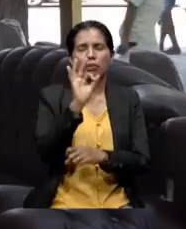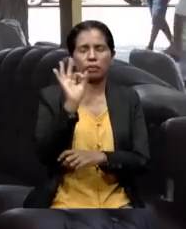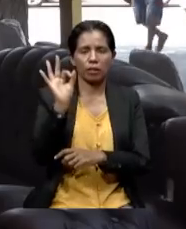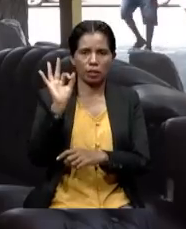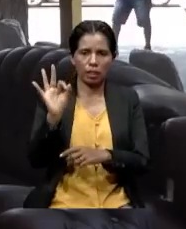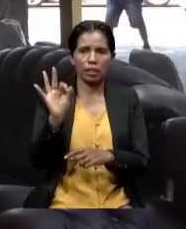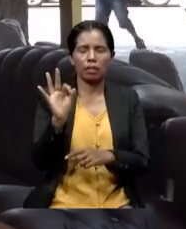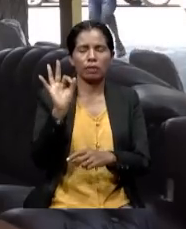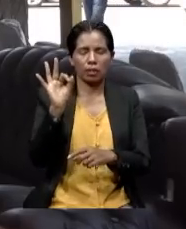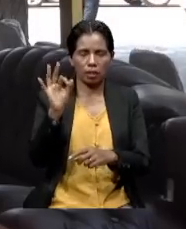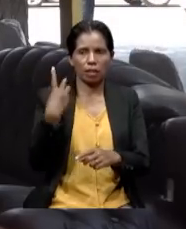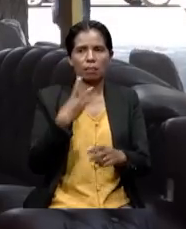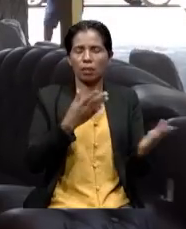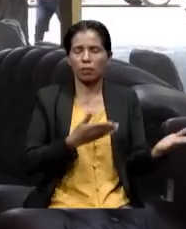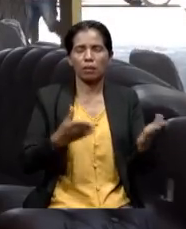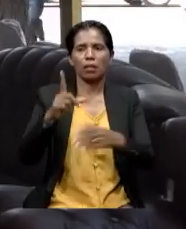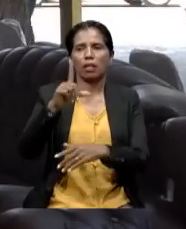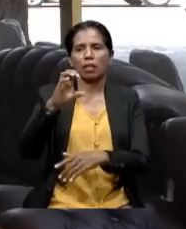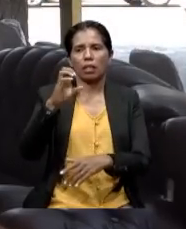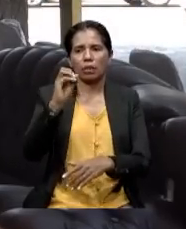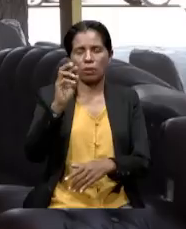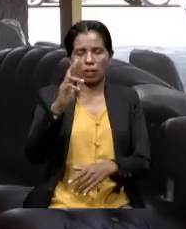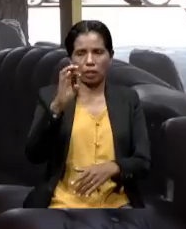leorema. Ne ami decisão.